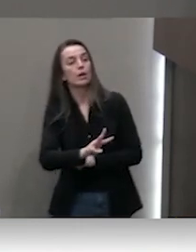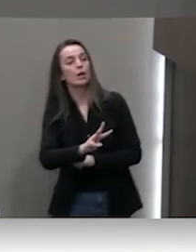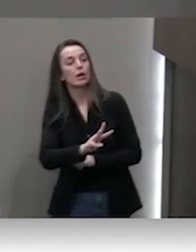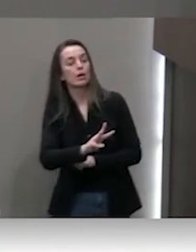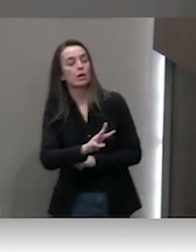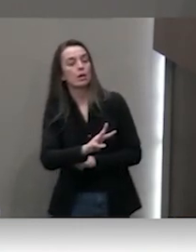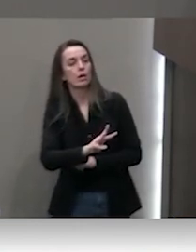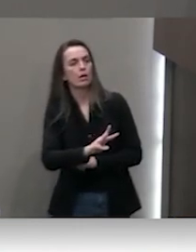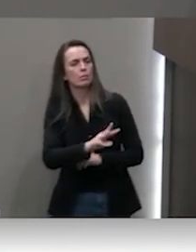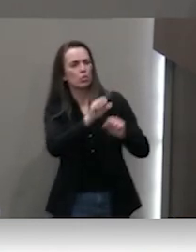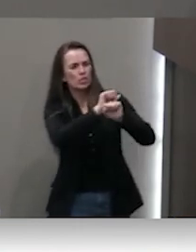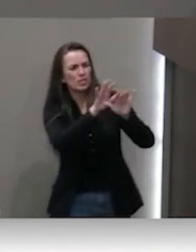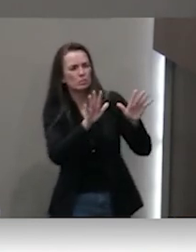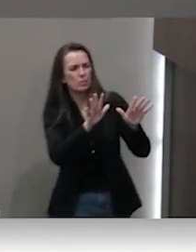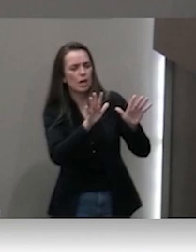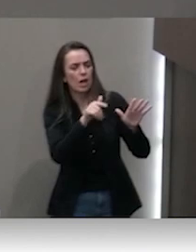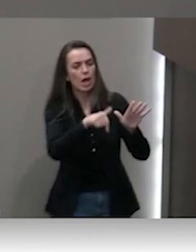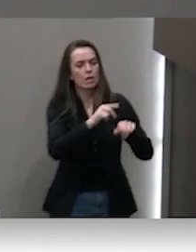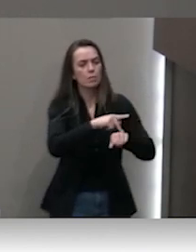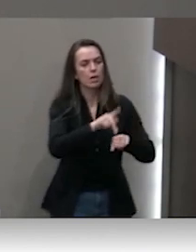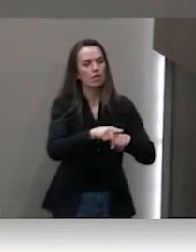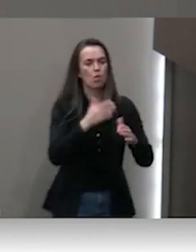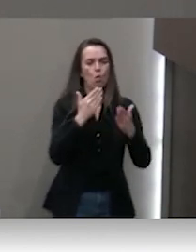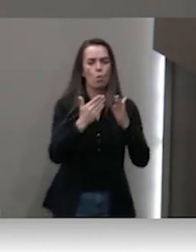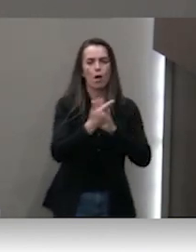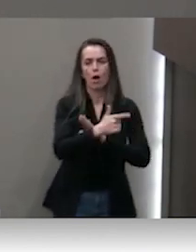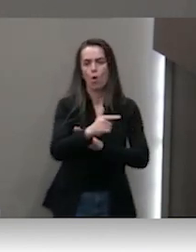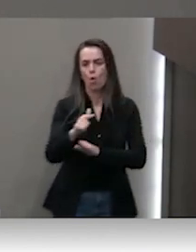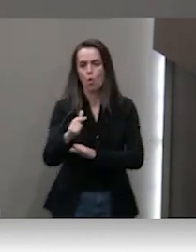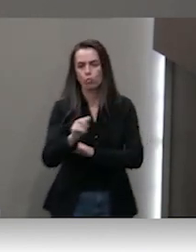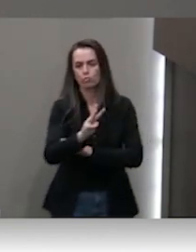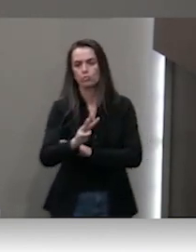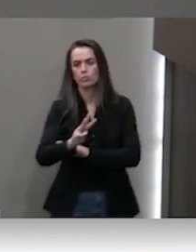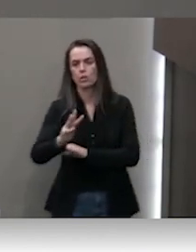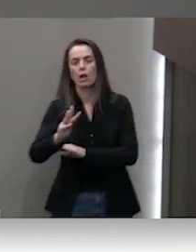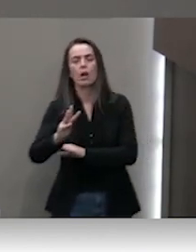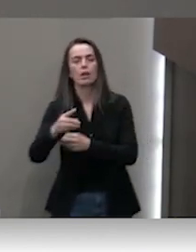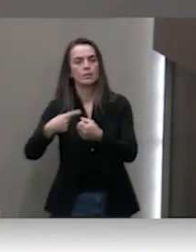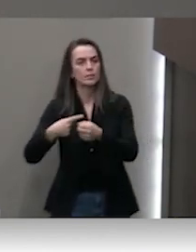Fundo e a gente compara com outros municípios, a gente vê o